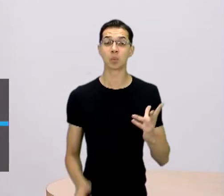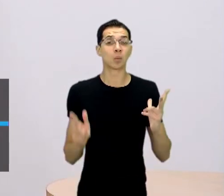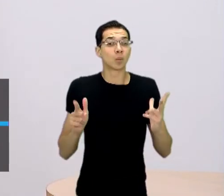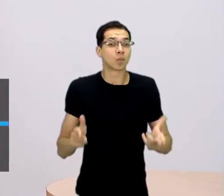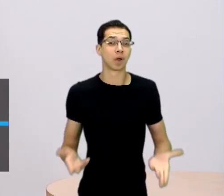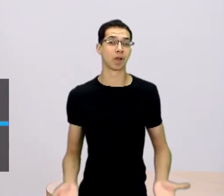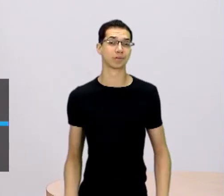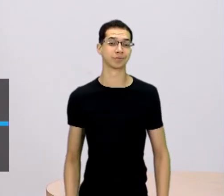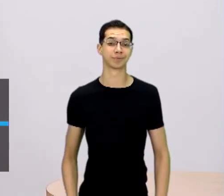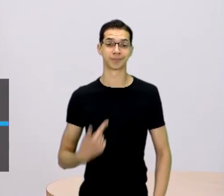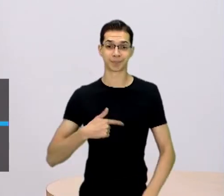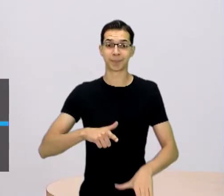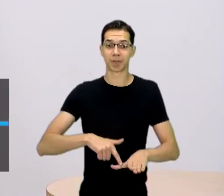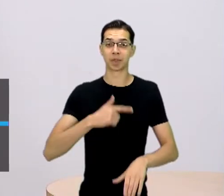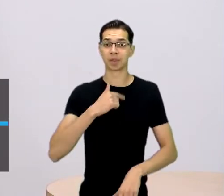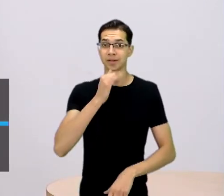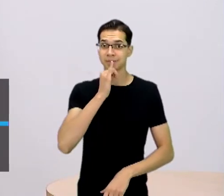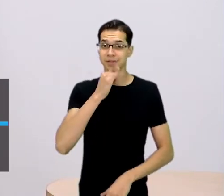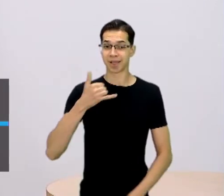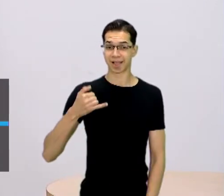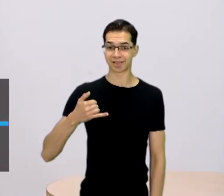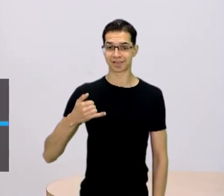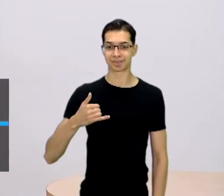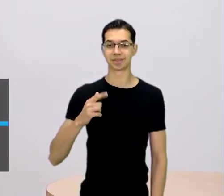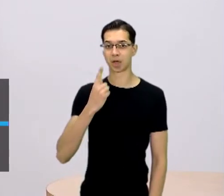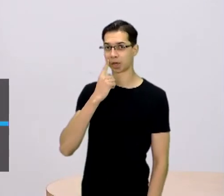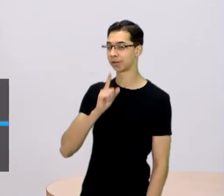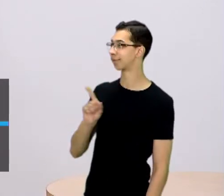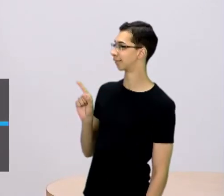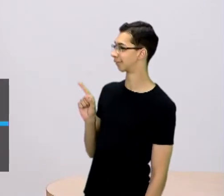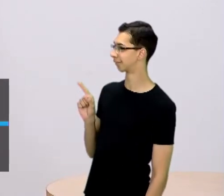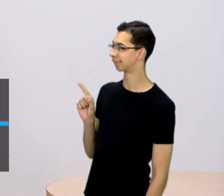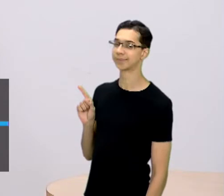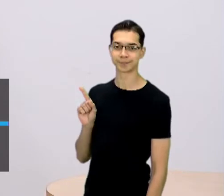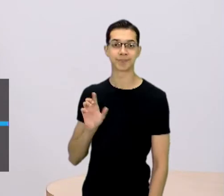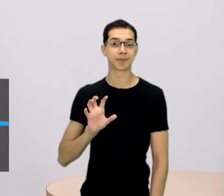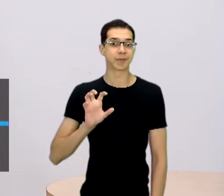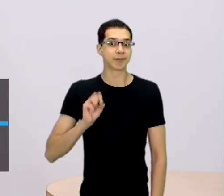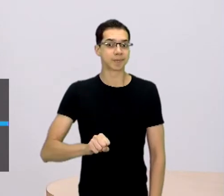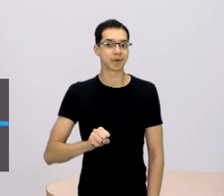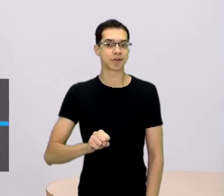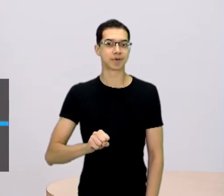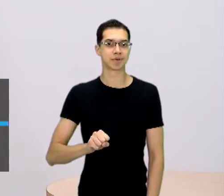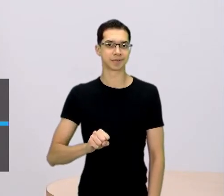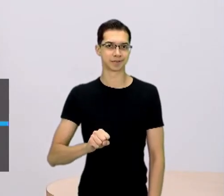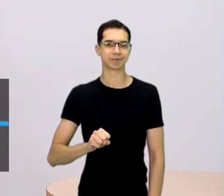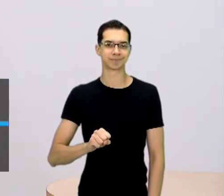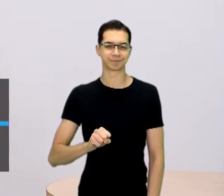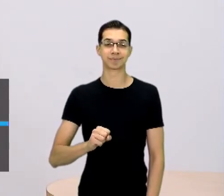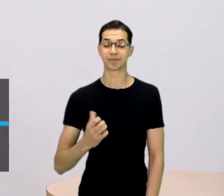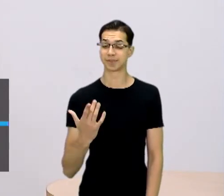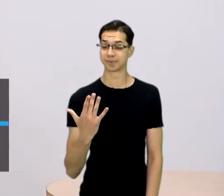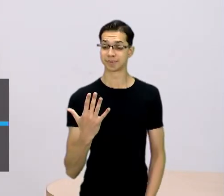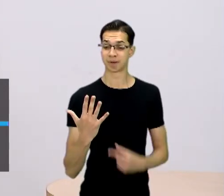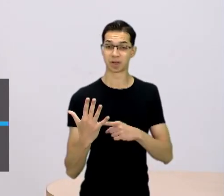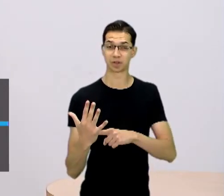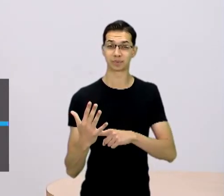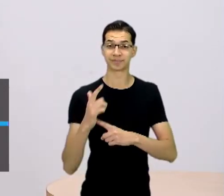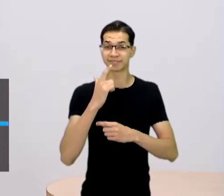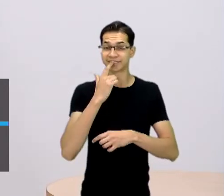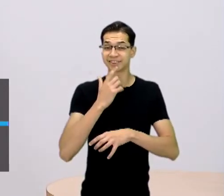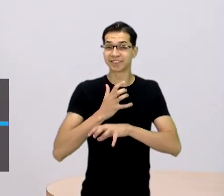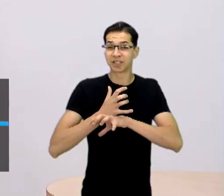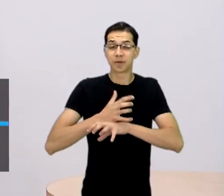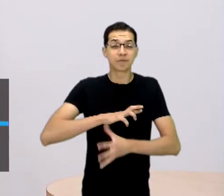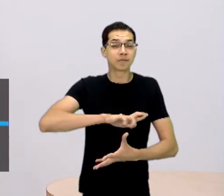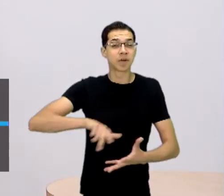Se eu estou pegando aqui uma caneta, é porque eu tenho uma série de ossos na minha mão que permitem essa movimentação.